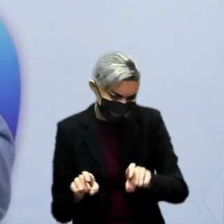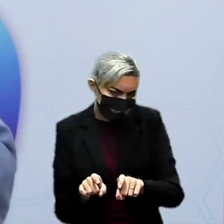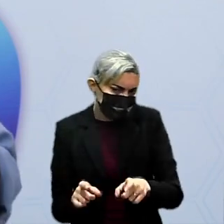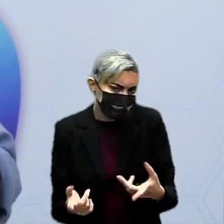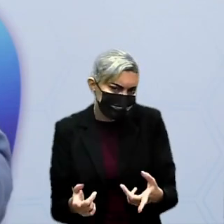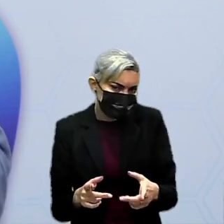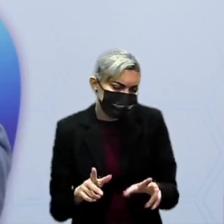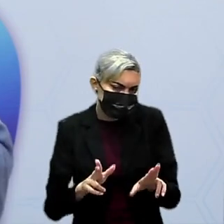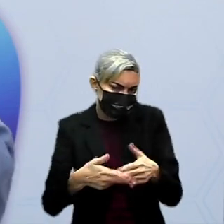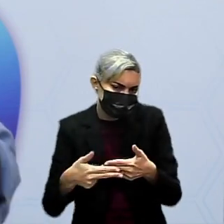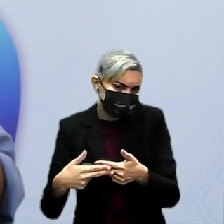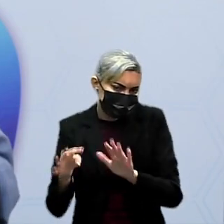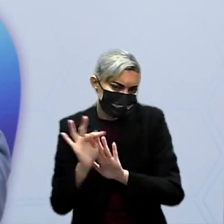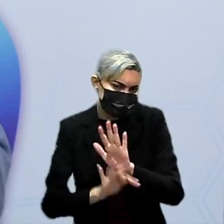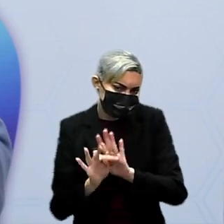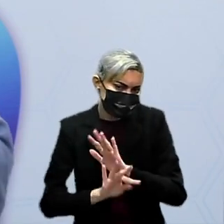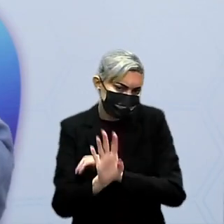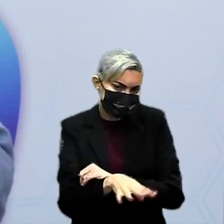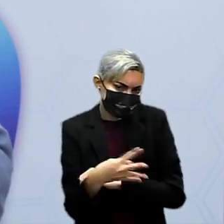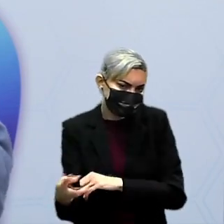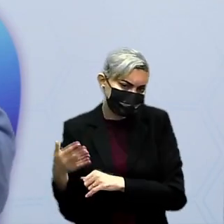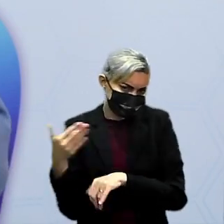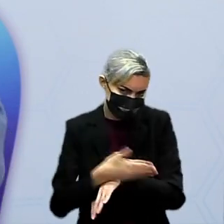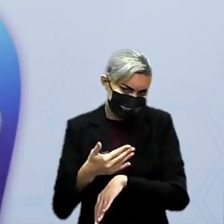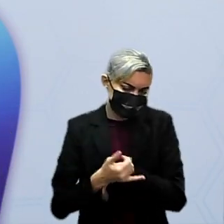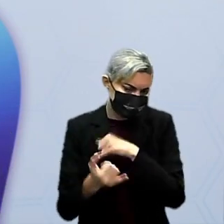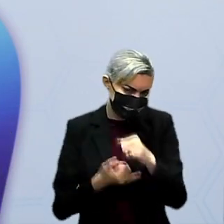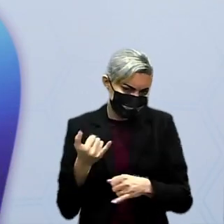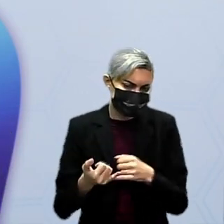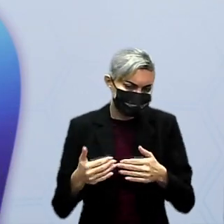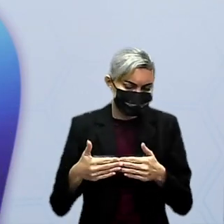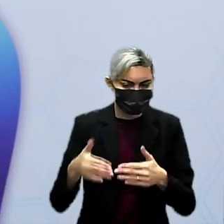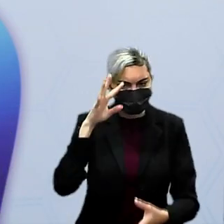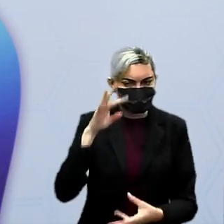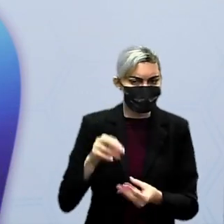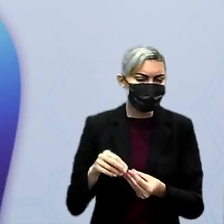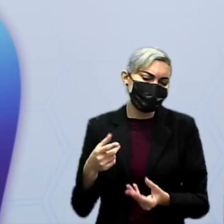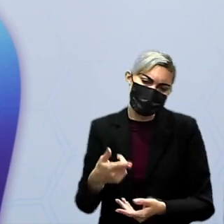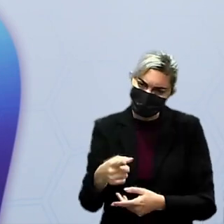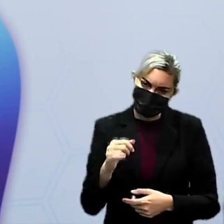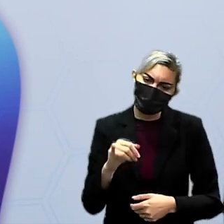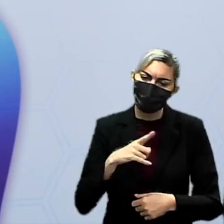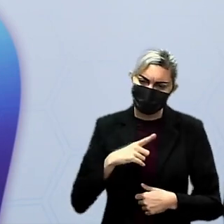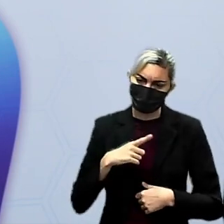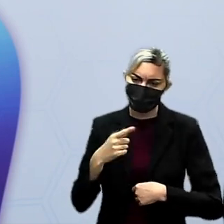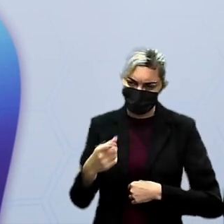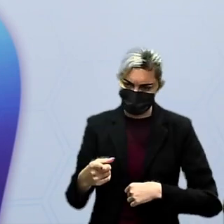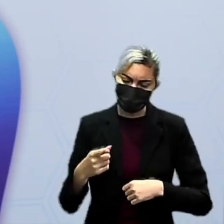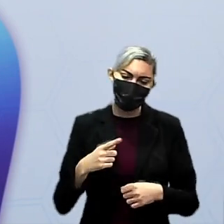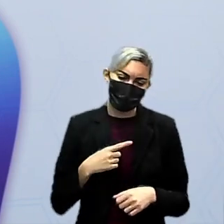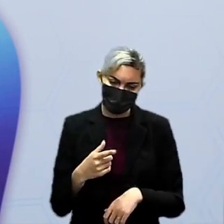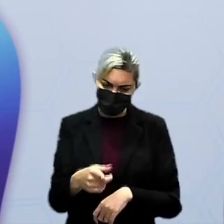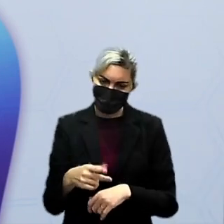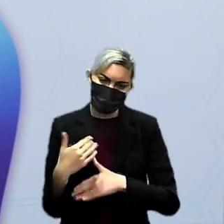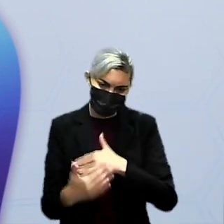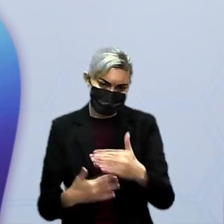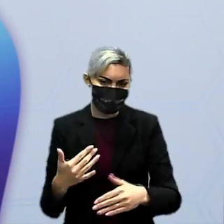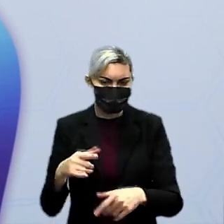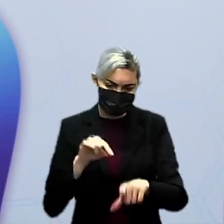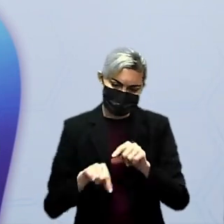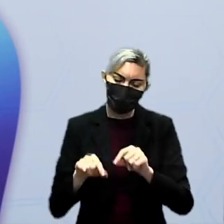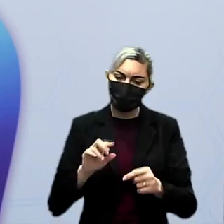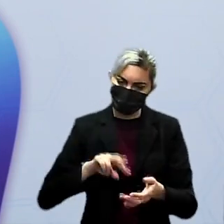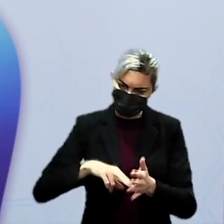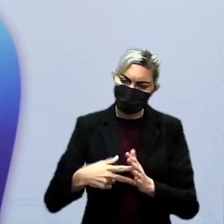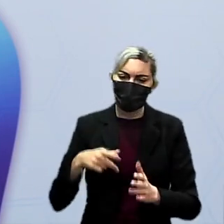um editor de texto, uma planilha, acesso à internet, porque eu estou partindo do pressuposto que se você está naquele processo seletivo é porque